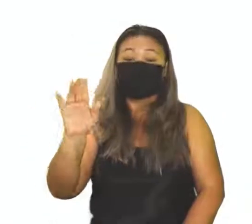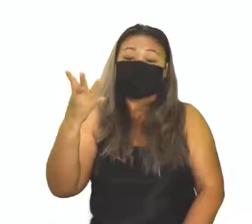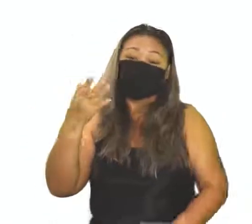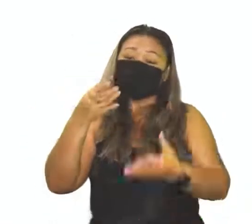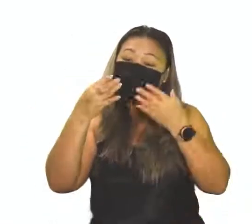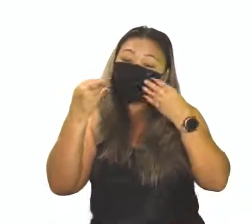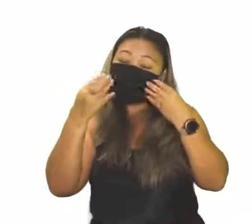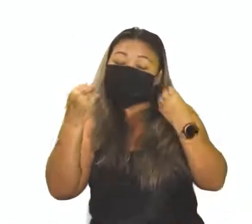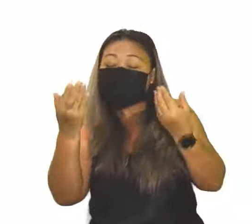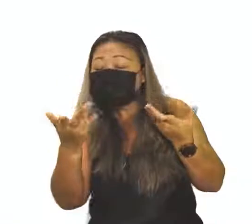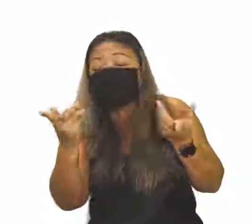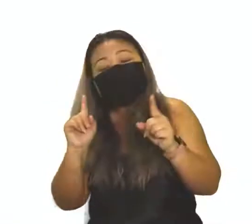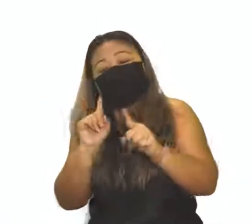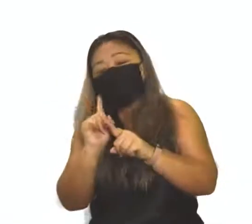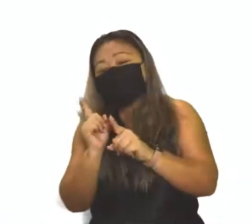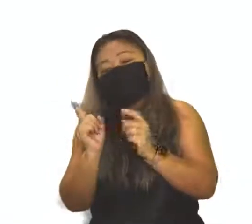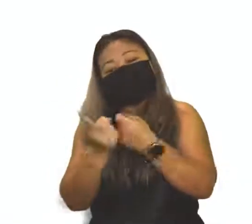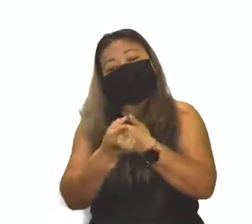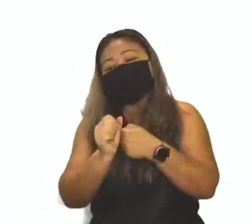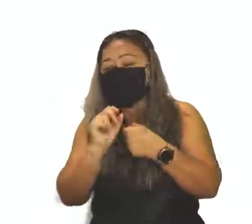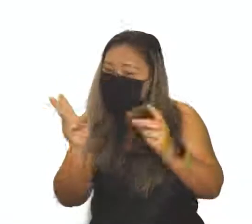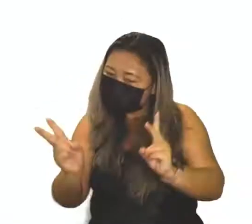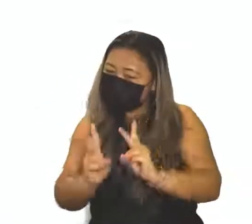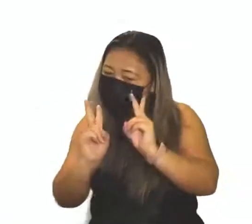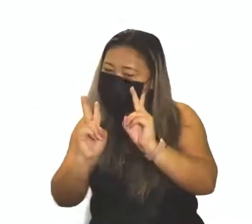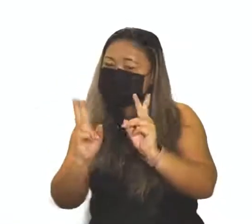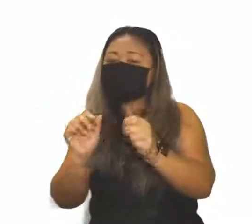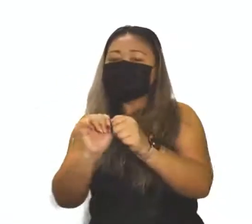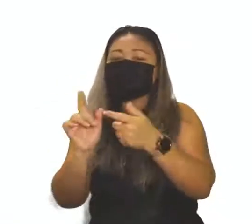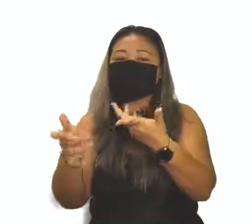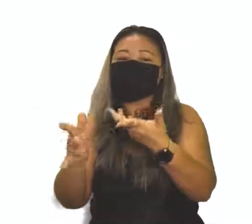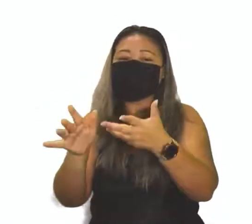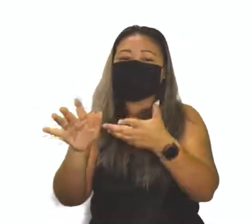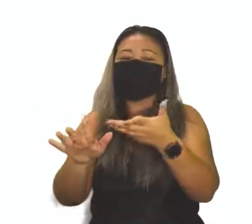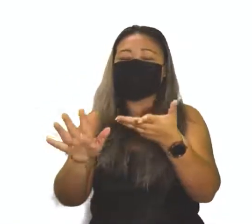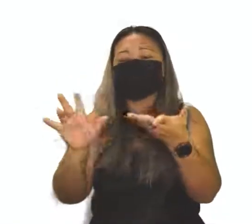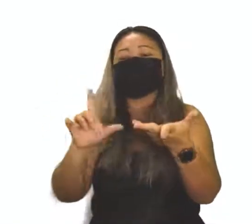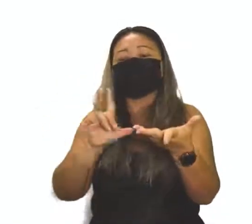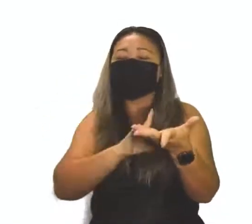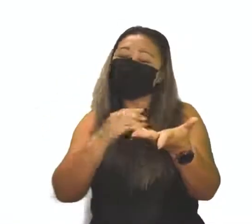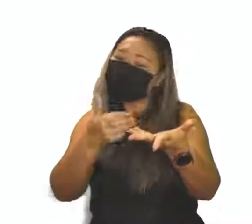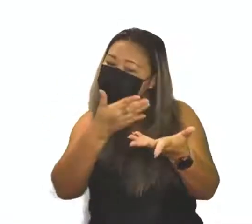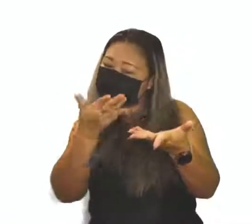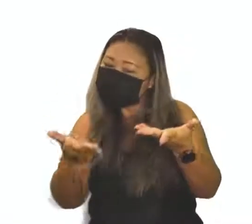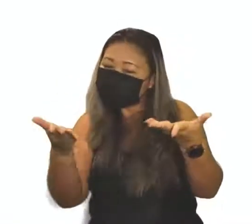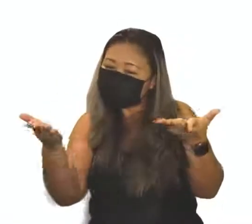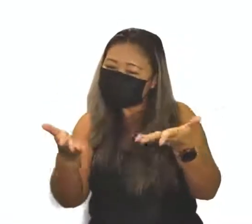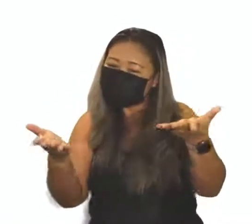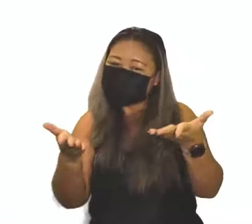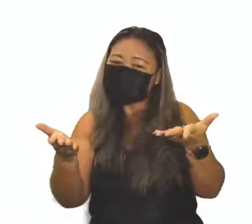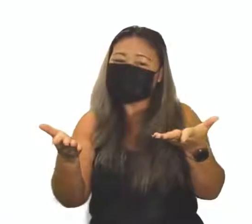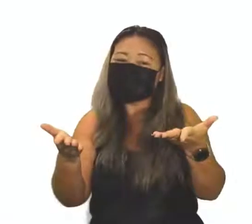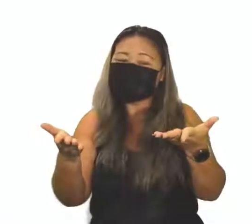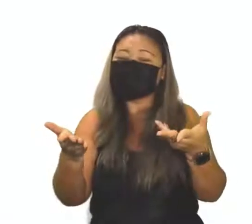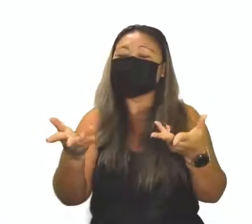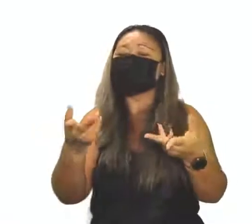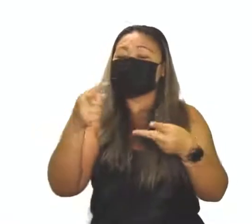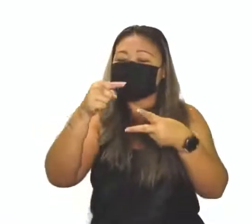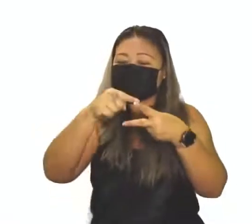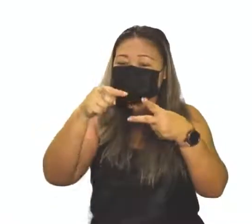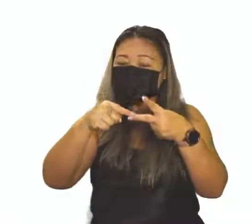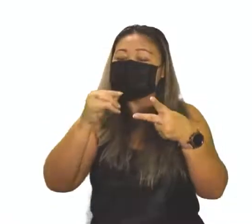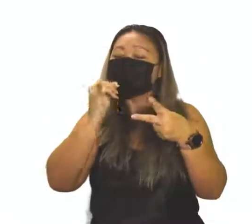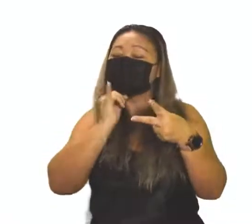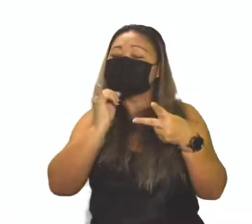desse passar na sua frente, você tem que valorizar muito, né? Contemplar o dia de hoje. São 2 exemplos da